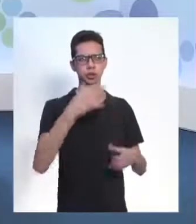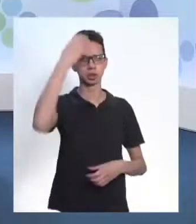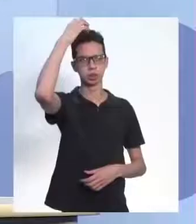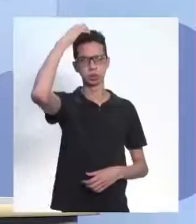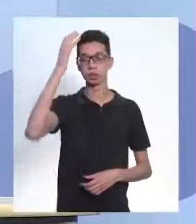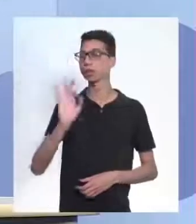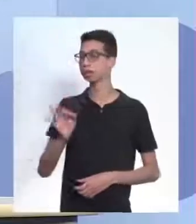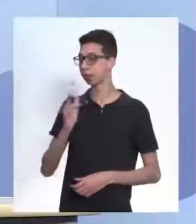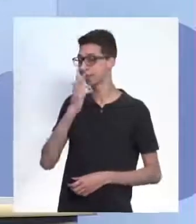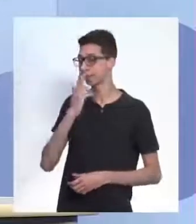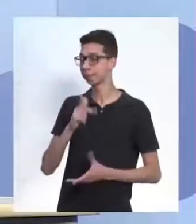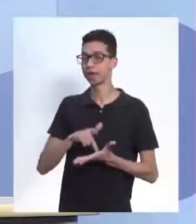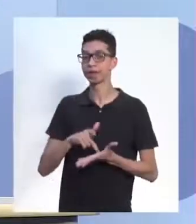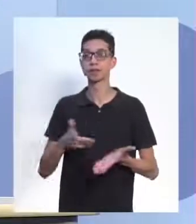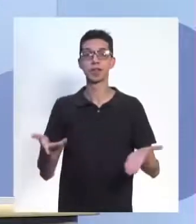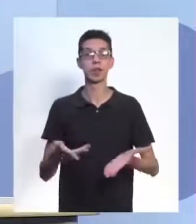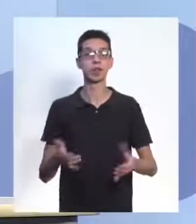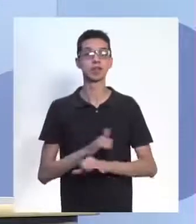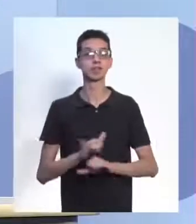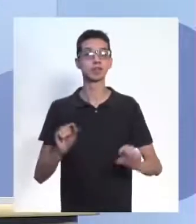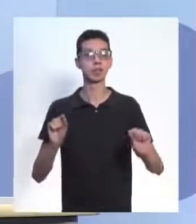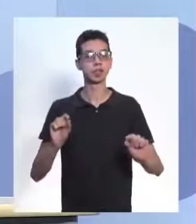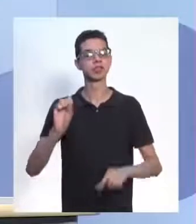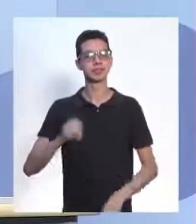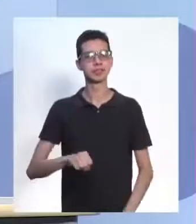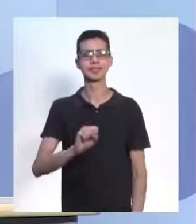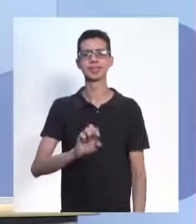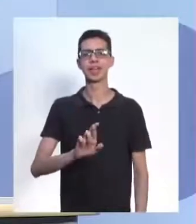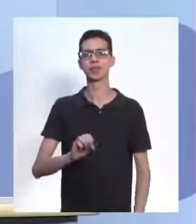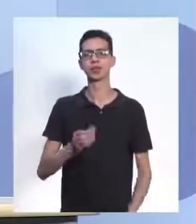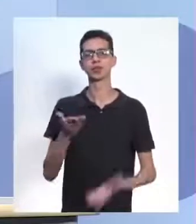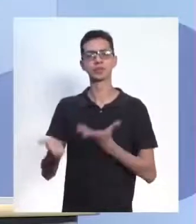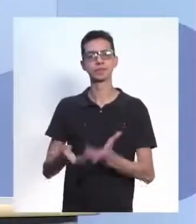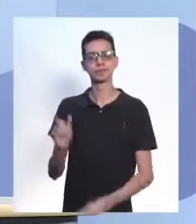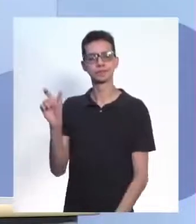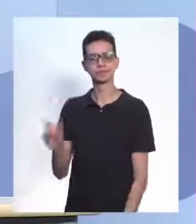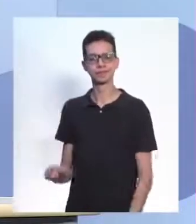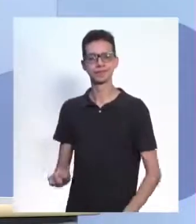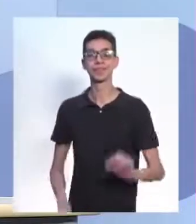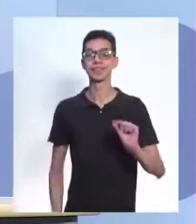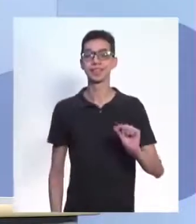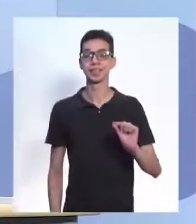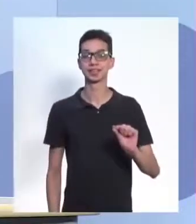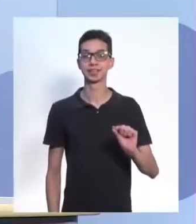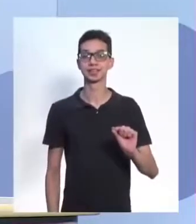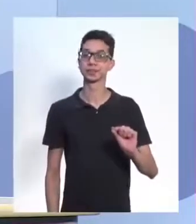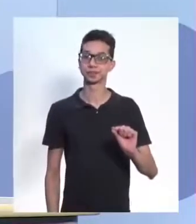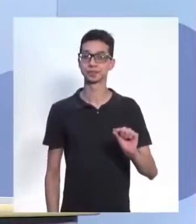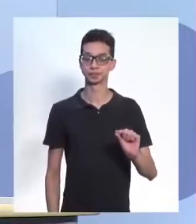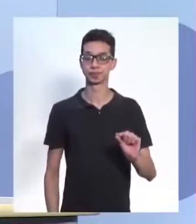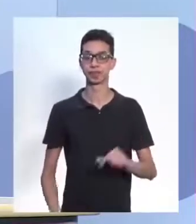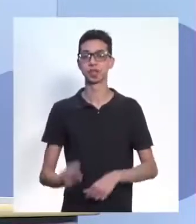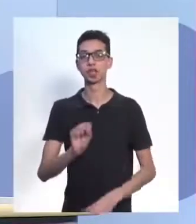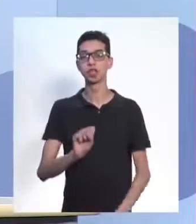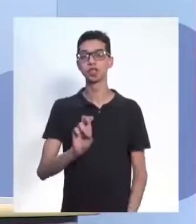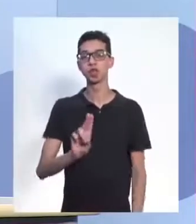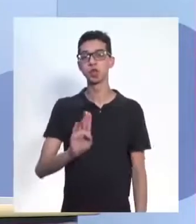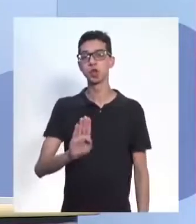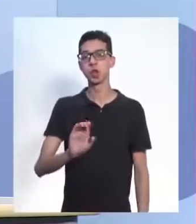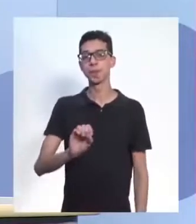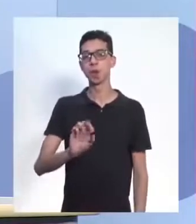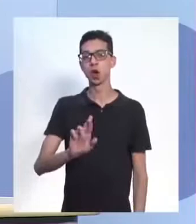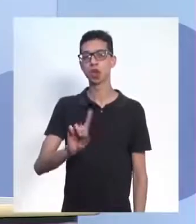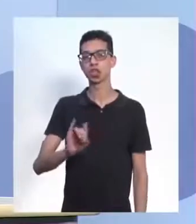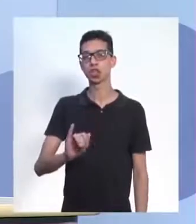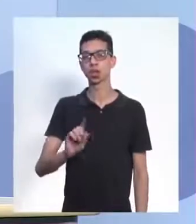estão dizendo que agora sim, o servo é a figura que está subordinada. Ok. Acho que eles estão entendendo